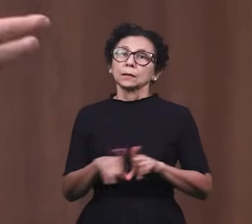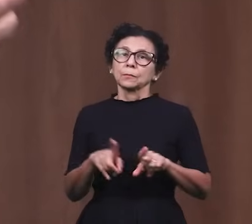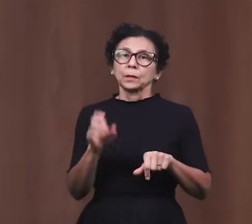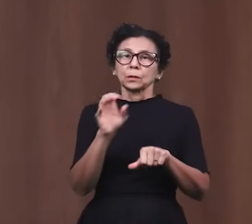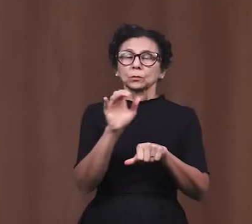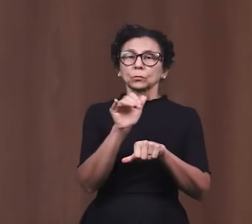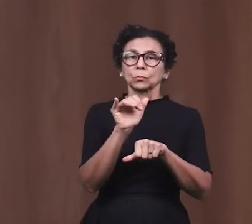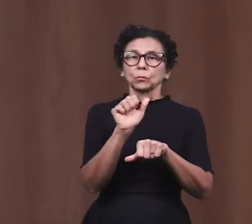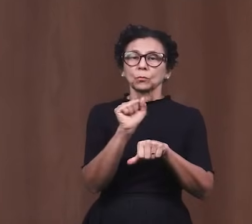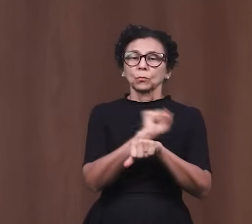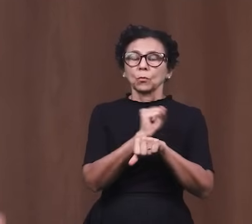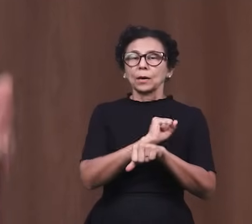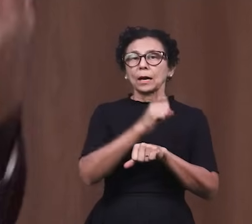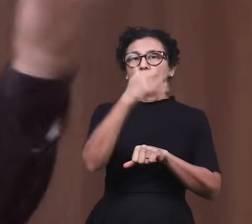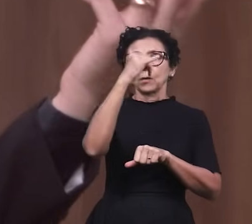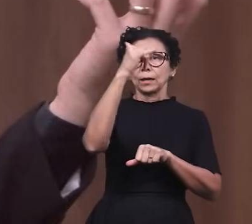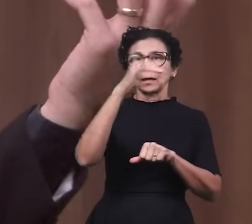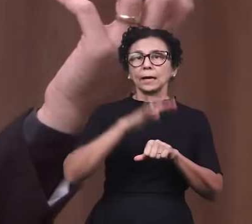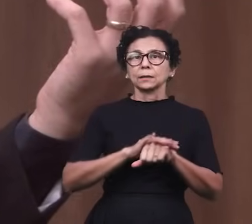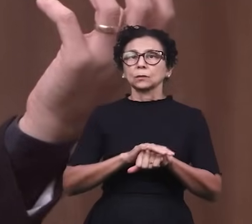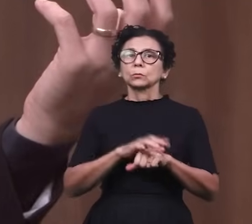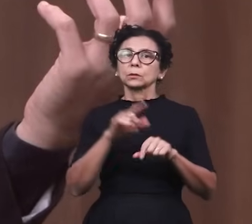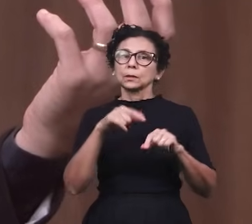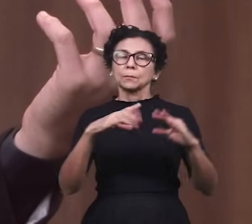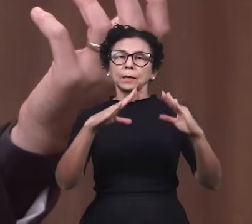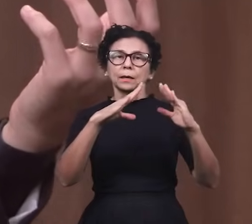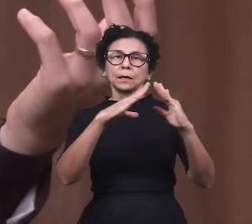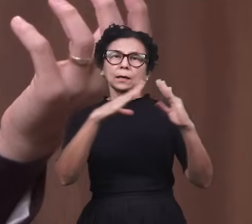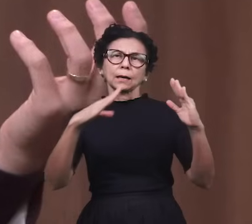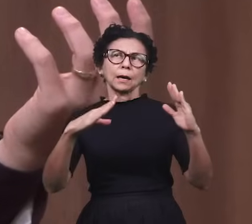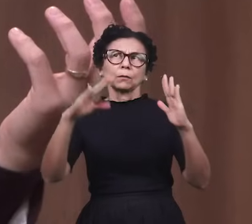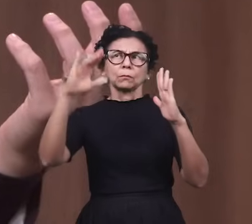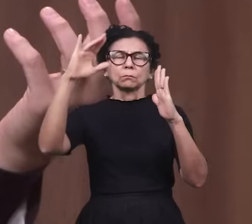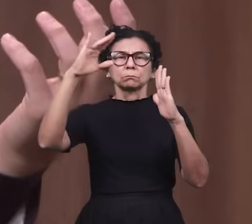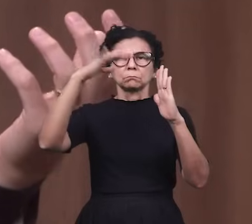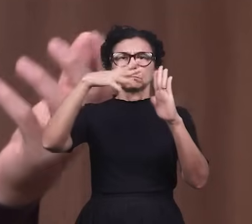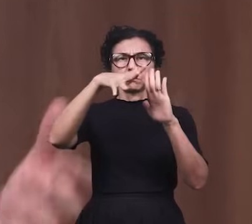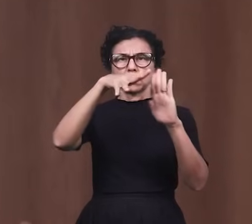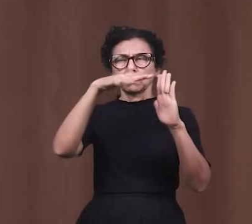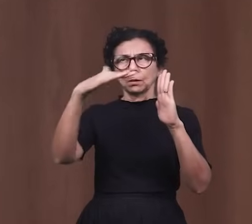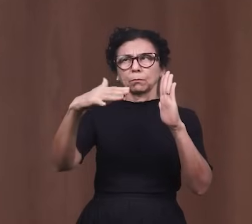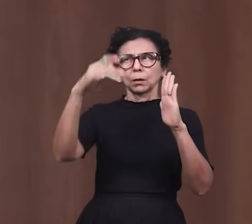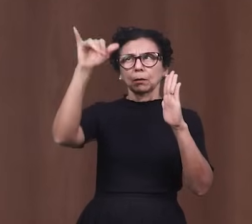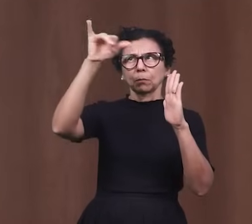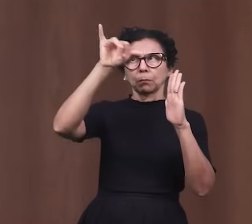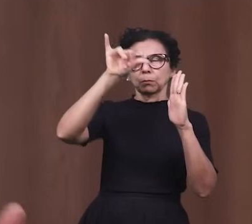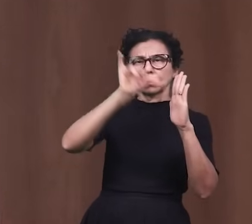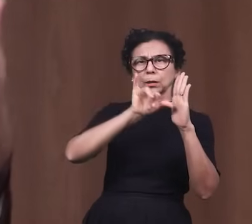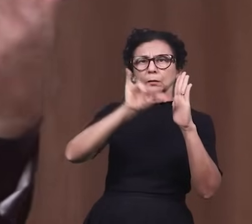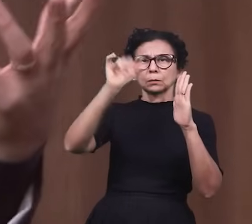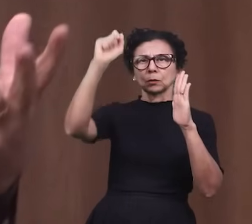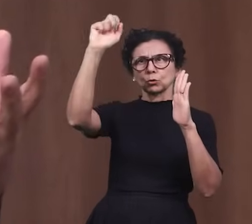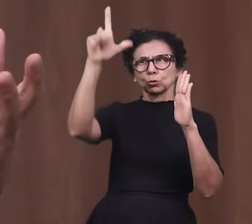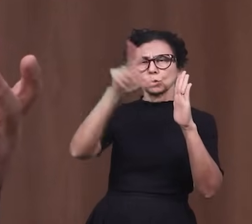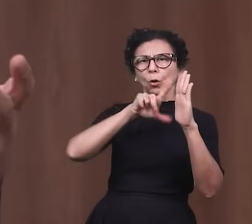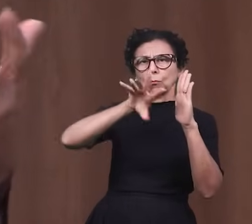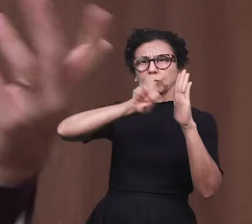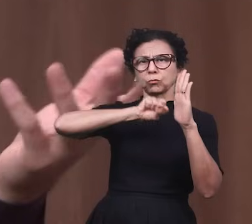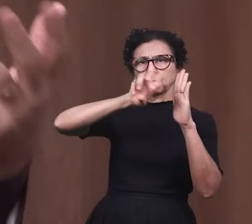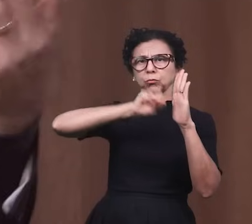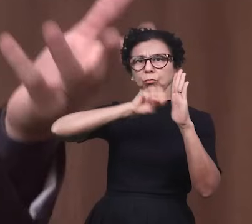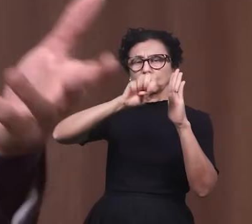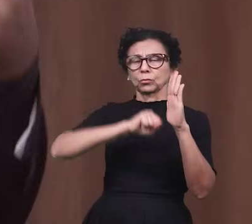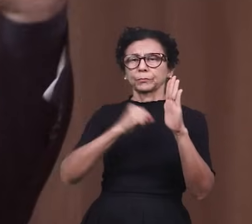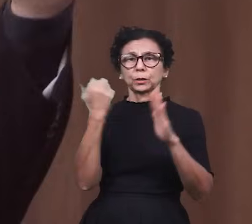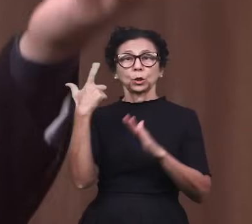carros elétricos vêm nessa linha também. Então, justamente com os carros elétricos, vem uma preocupação de se ter energia renovável, que é o caso da energia solar e tantas outras formas de